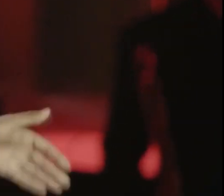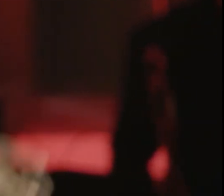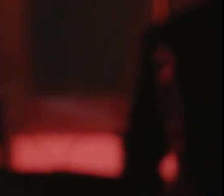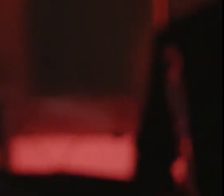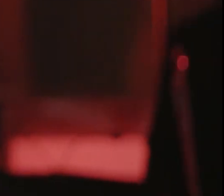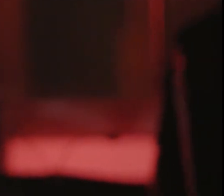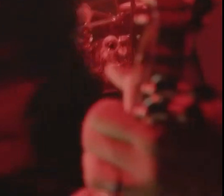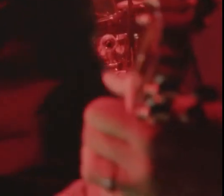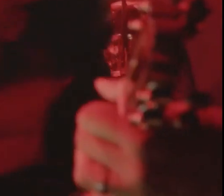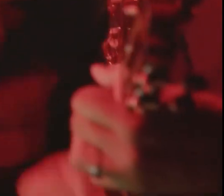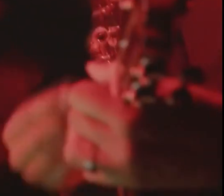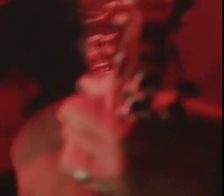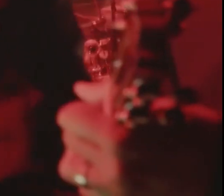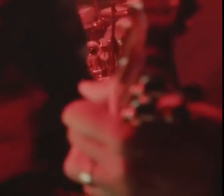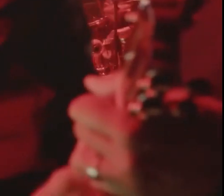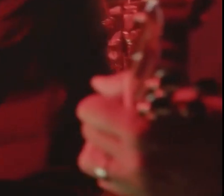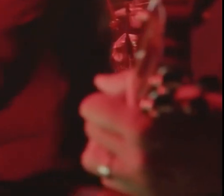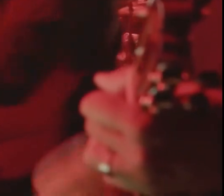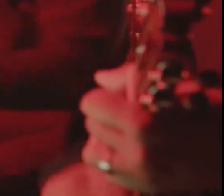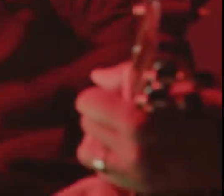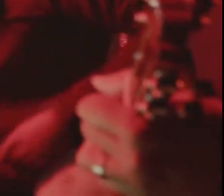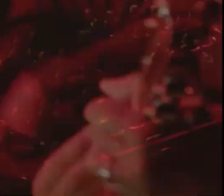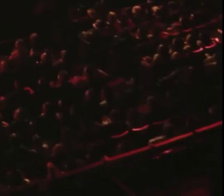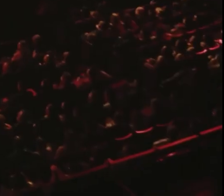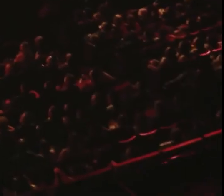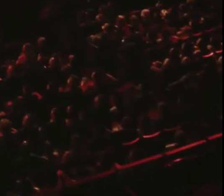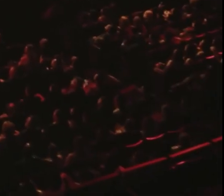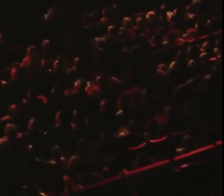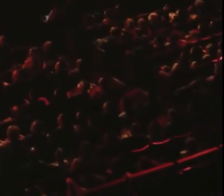carnaval e ela não.